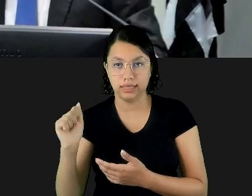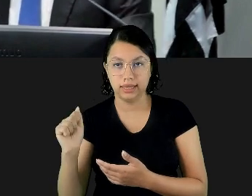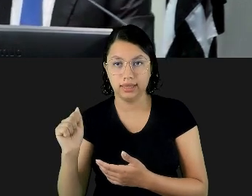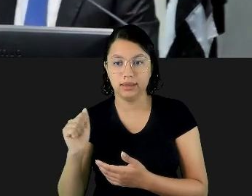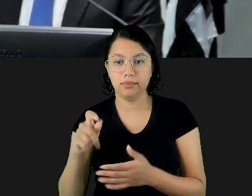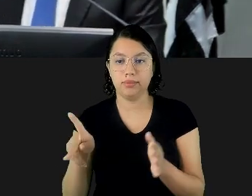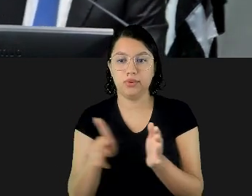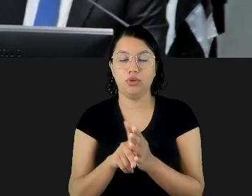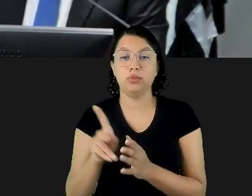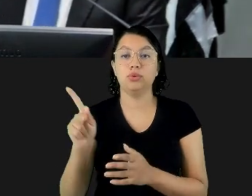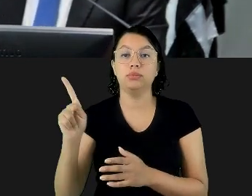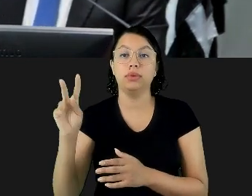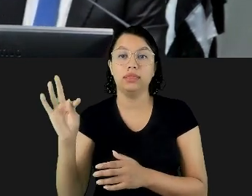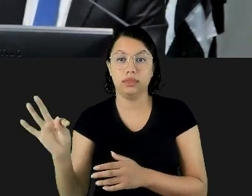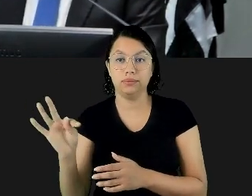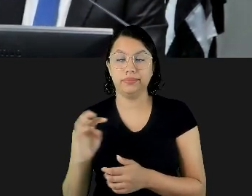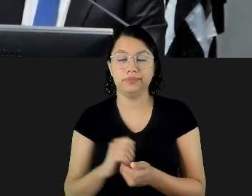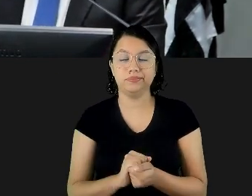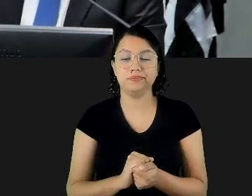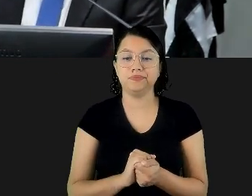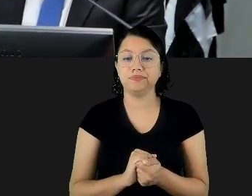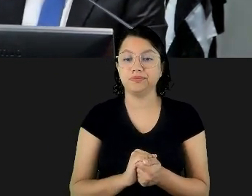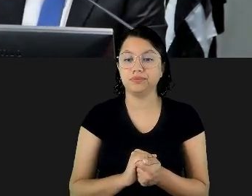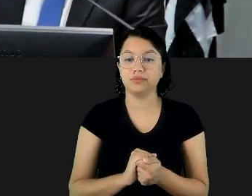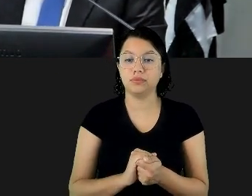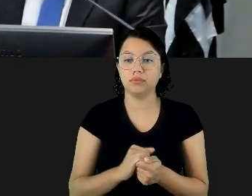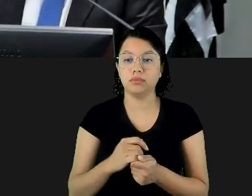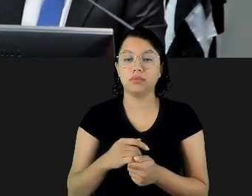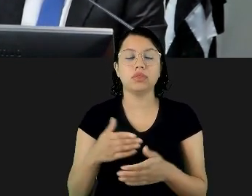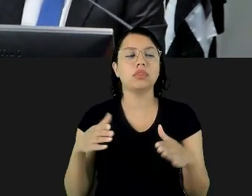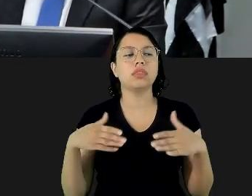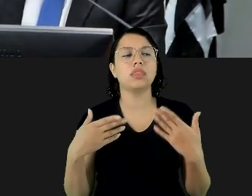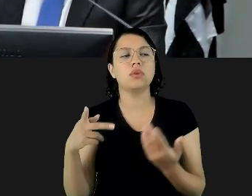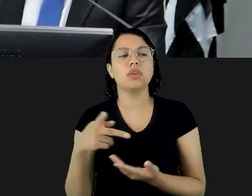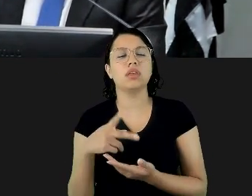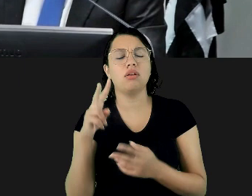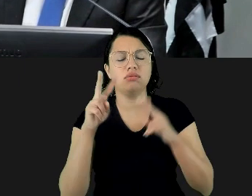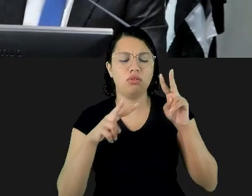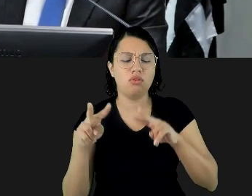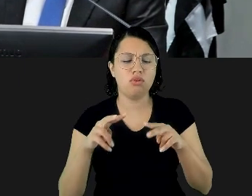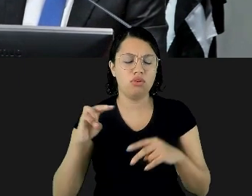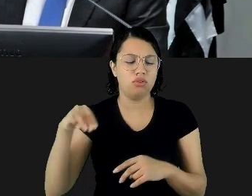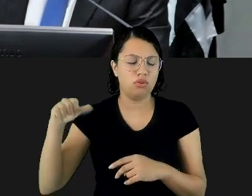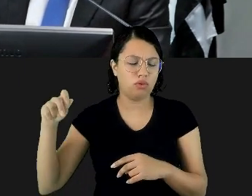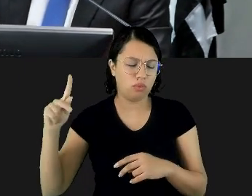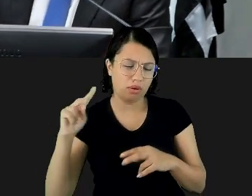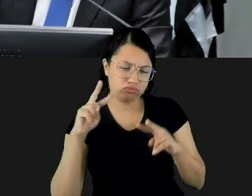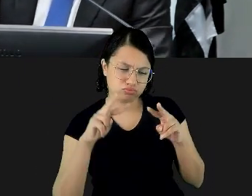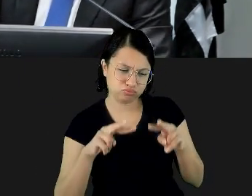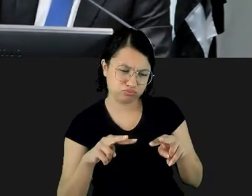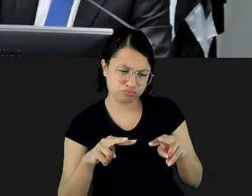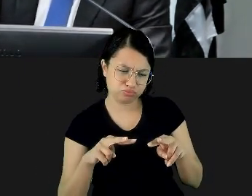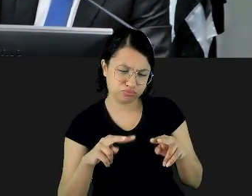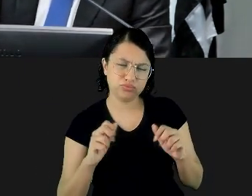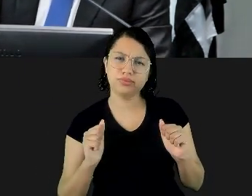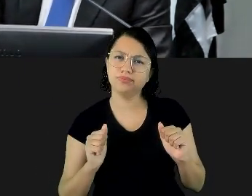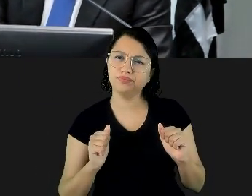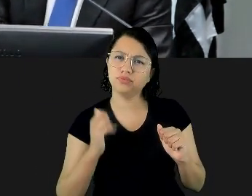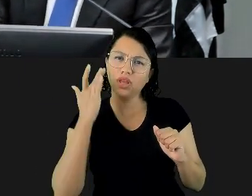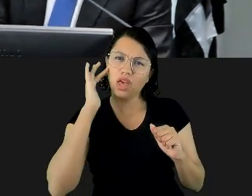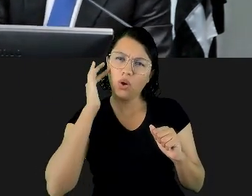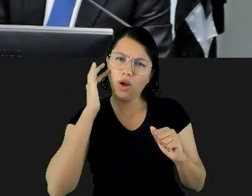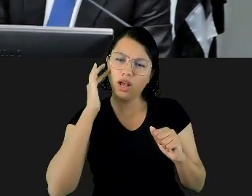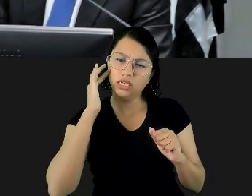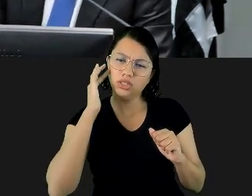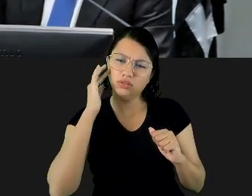estado. E o Heitor, ele olhou o mapa e falou: vem cá, eu acho que daqui para